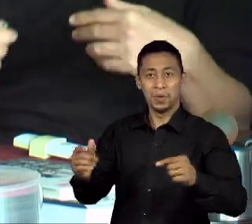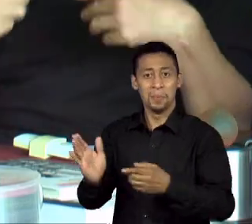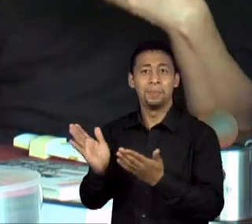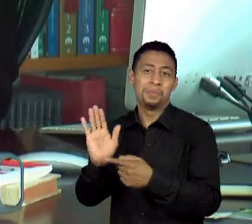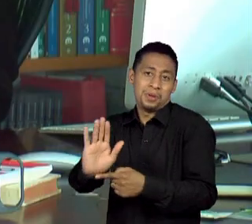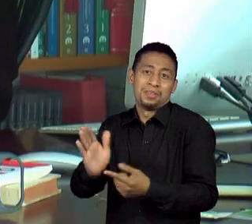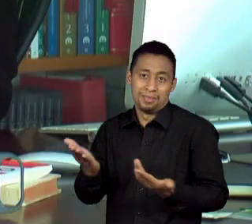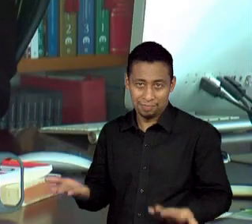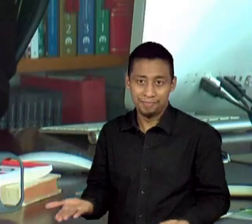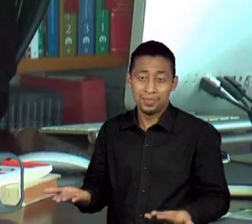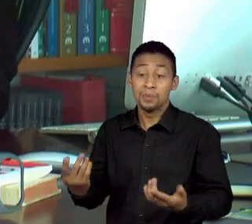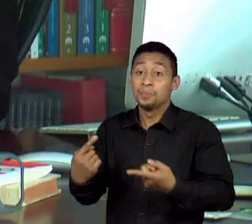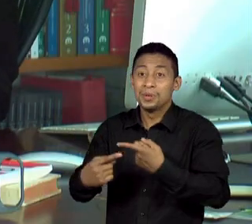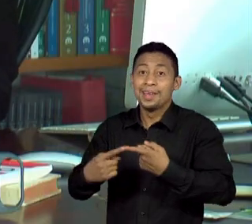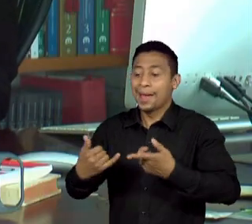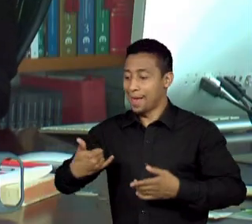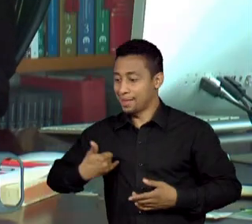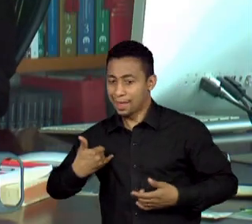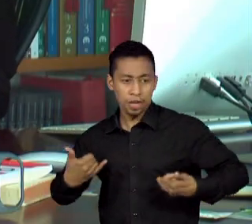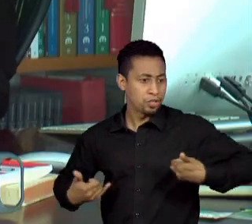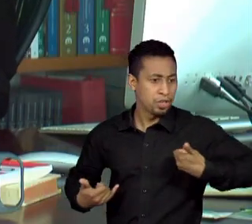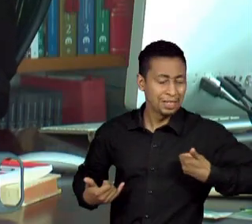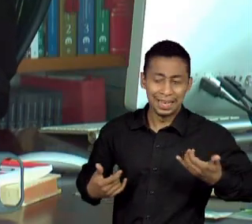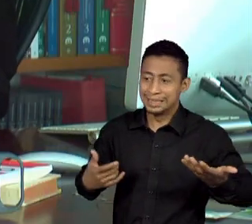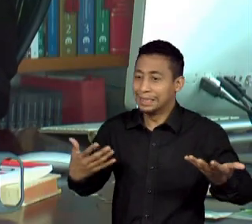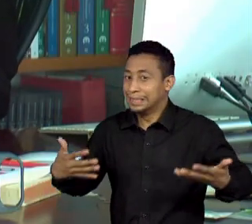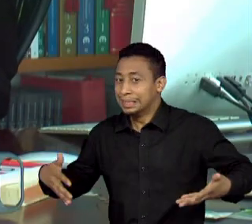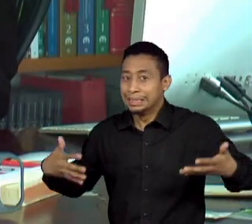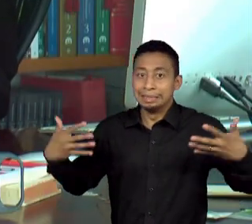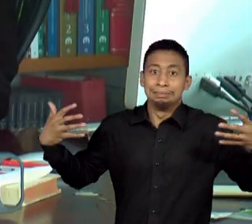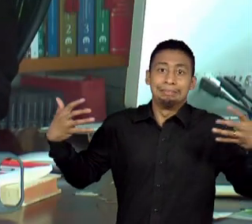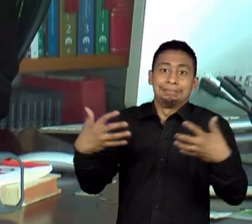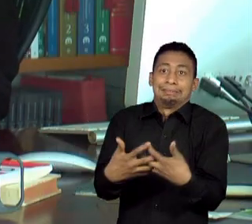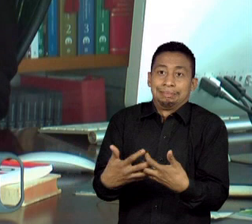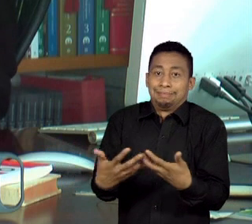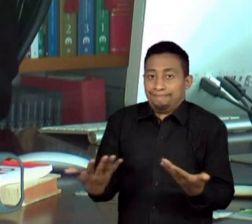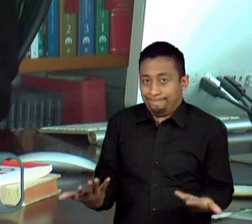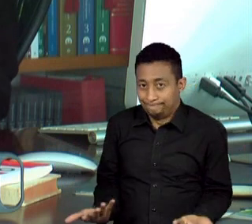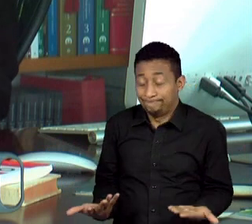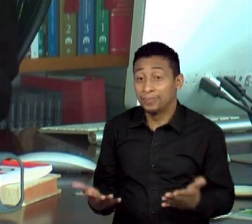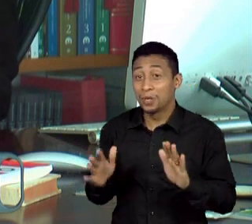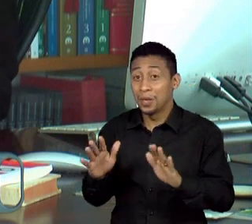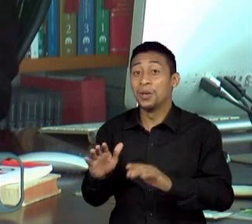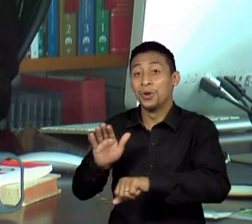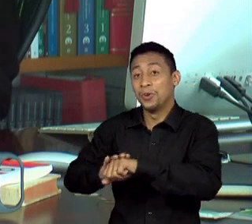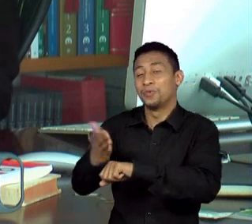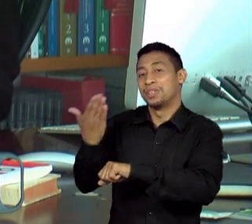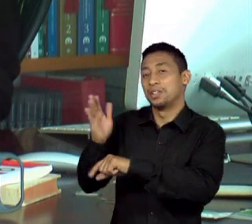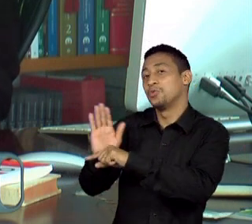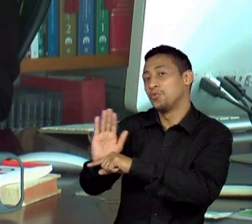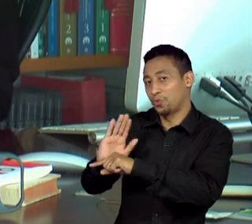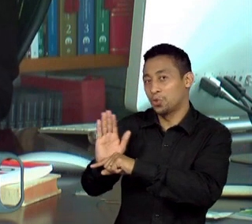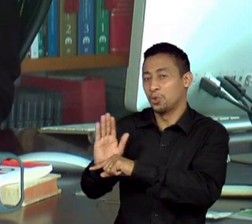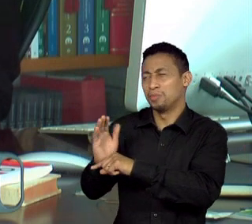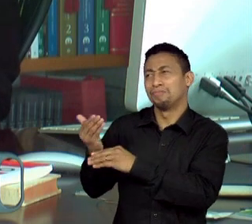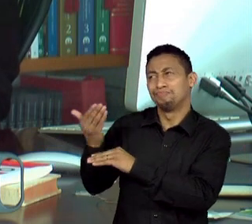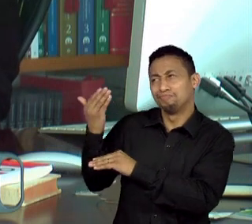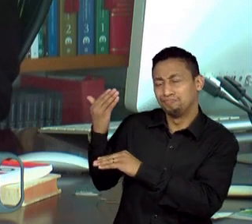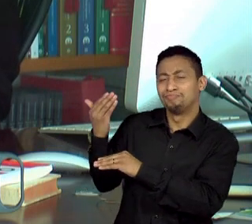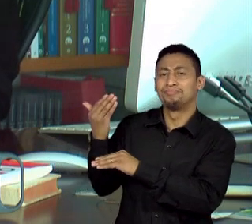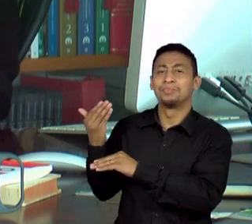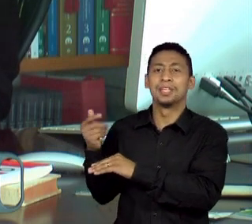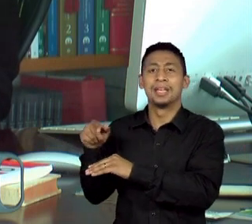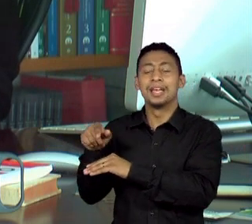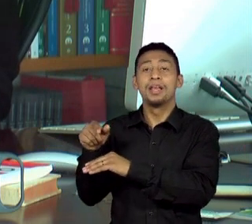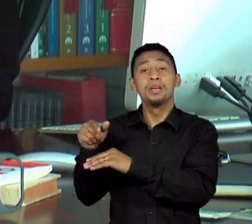nossa idade pesou. Eu fiz um filme, Real Beleza, que é o Francisco Coco e a Adriana Esteves, que fala